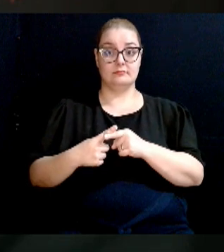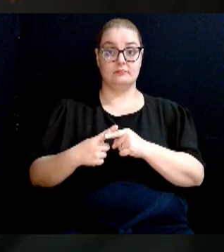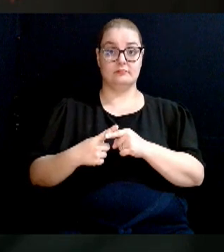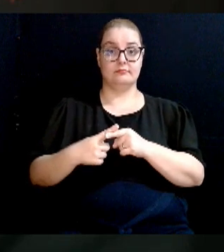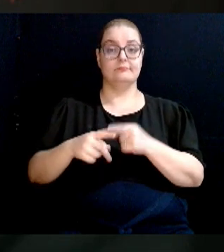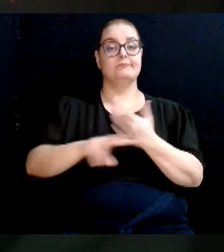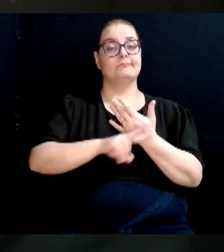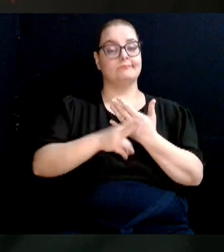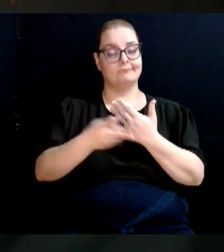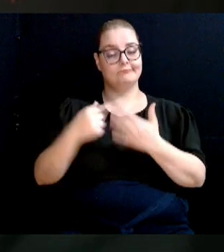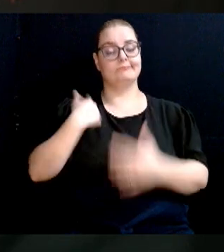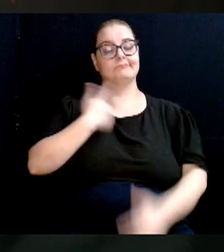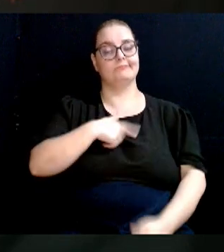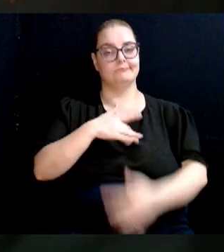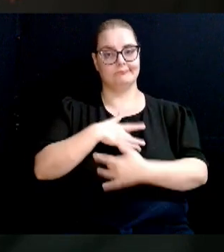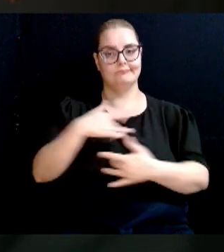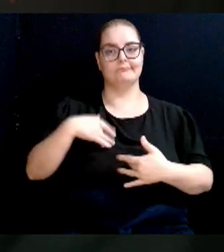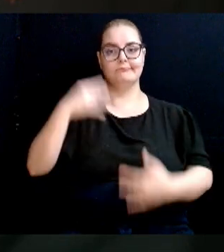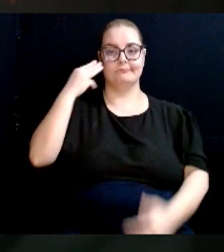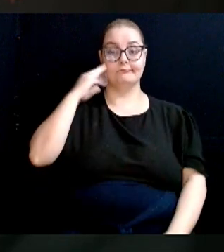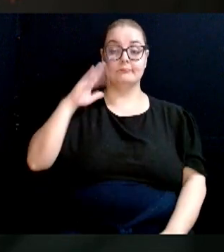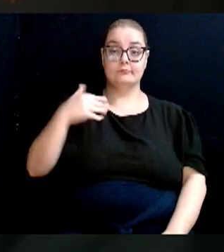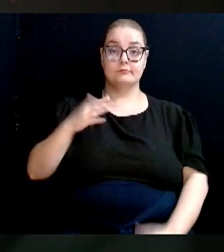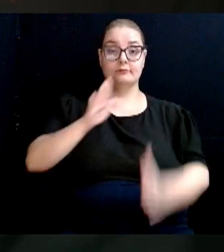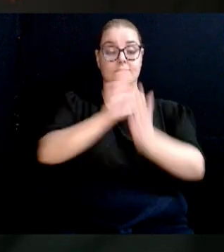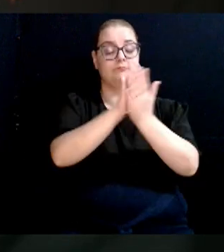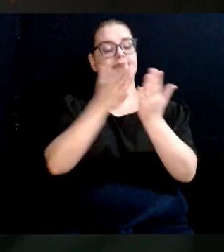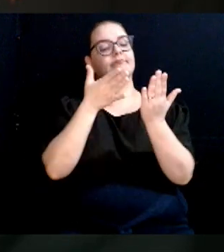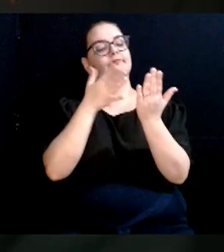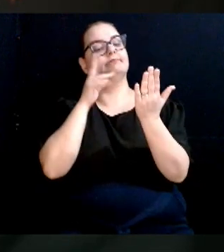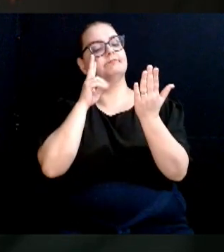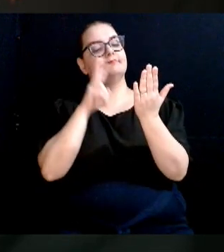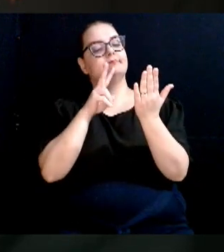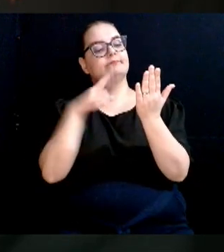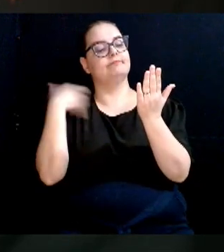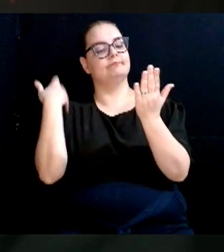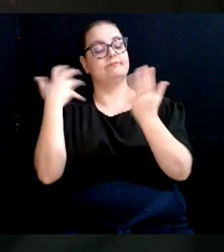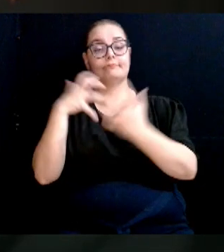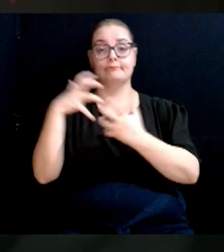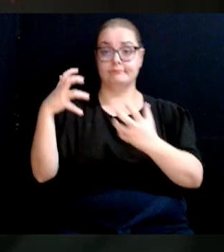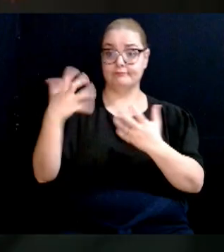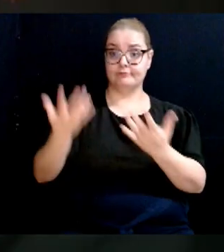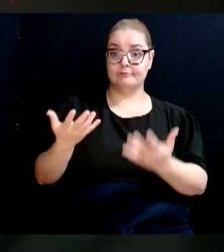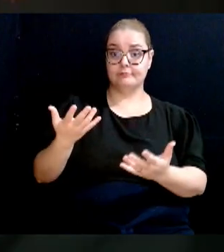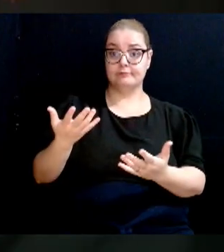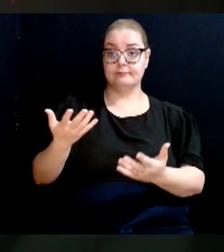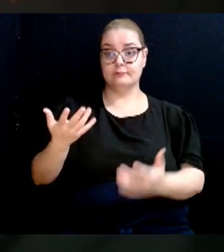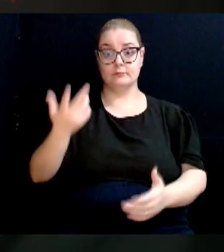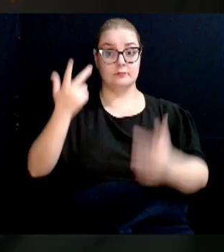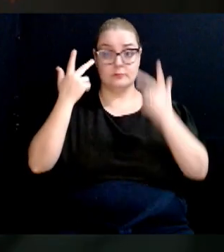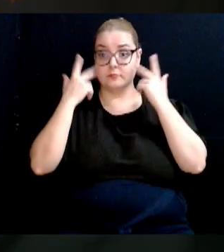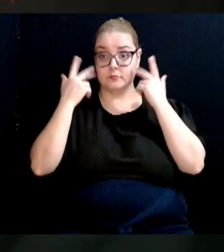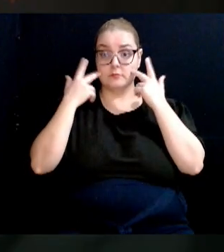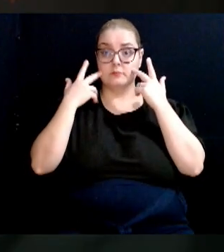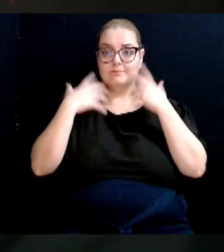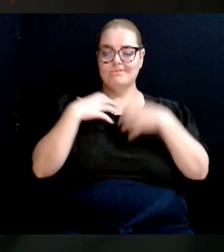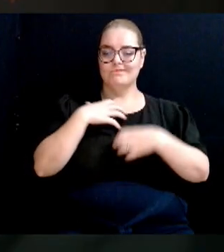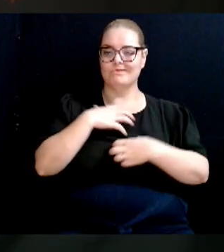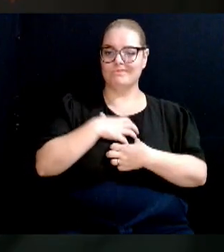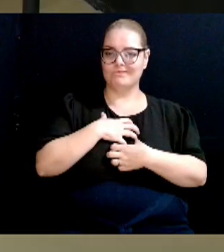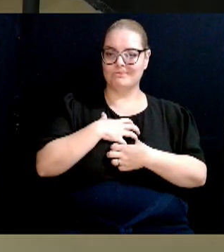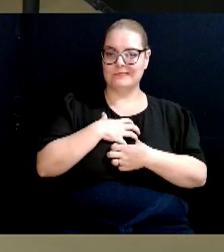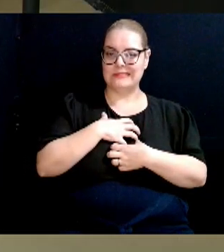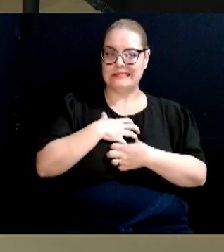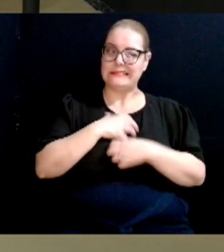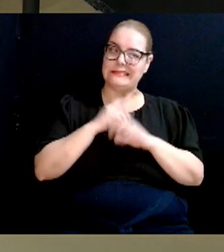saúde mental. Quando a gente se olha no espelho e vê que a gente está envelhecendo, automaticamente dá uma sensaçãozinha diferente, não